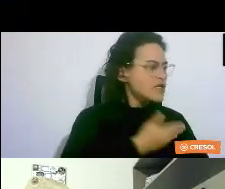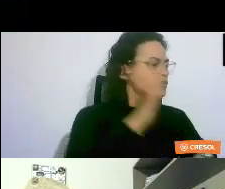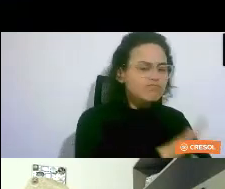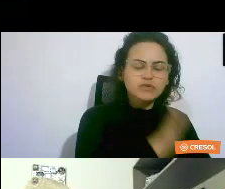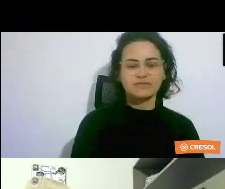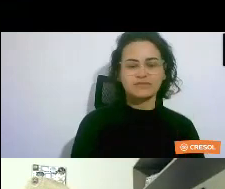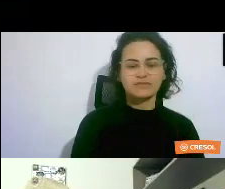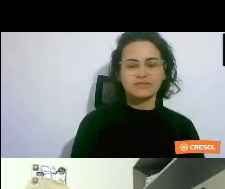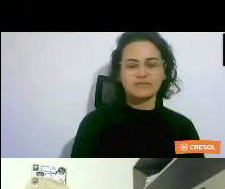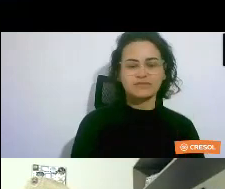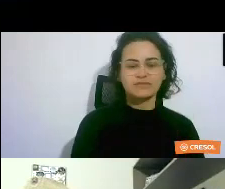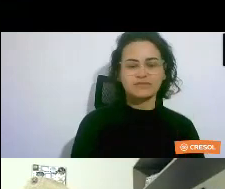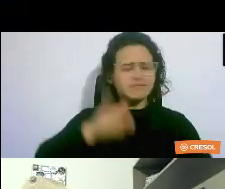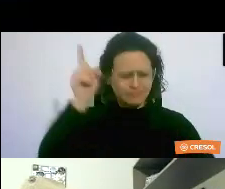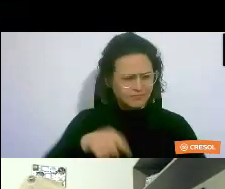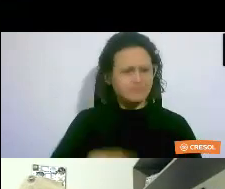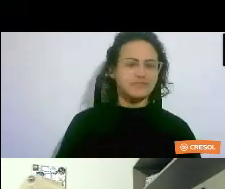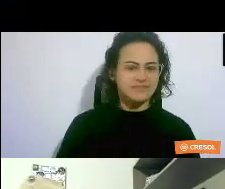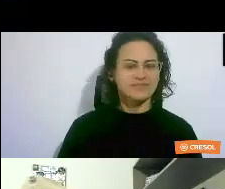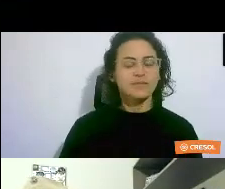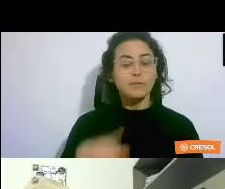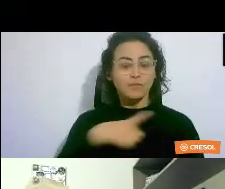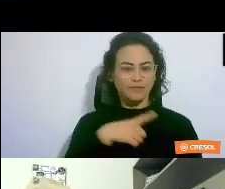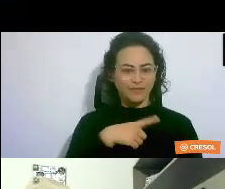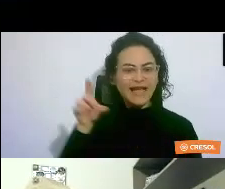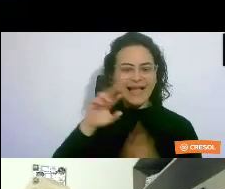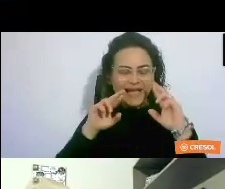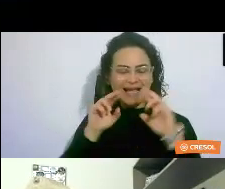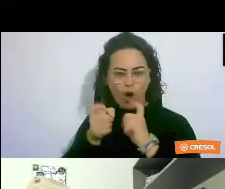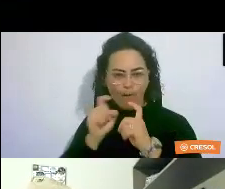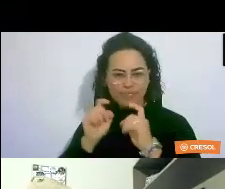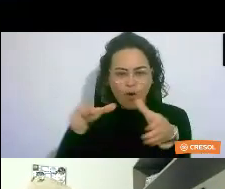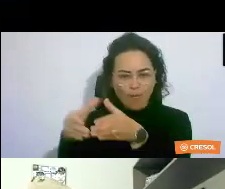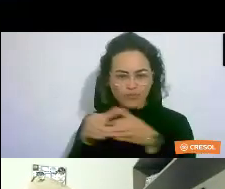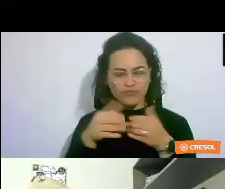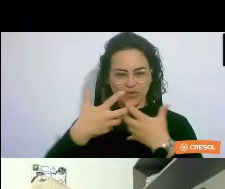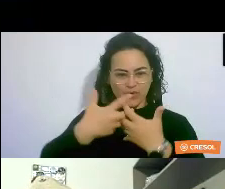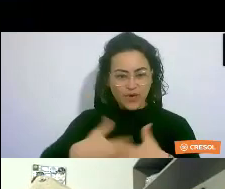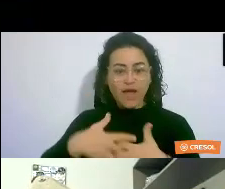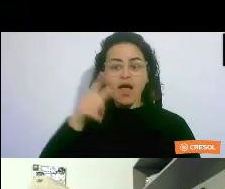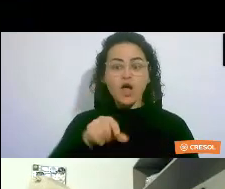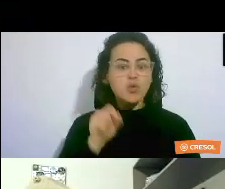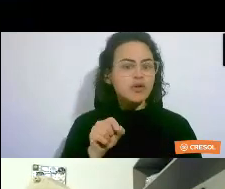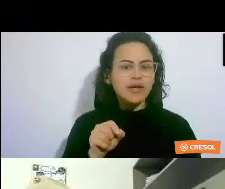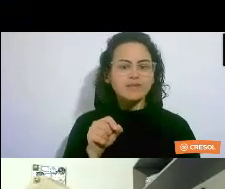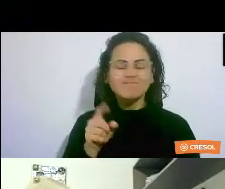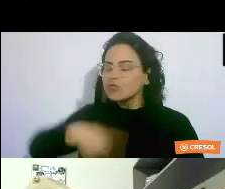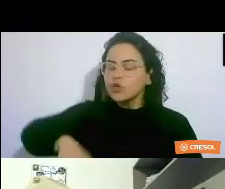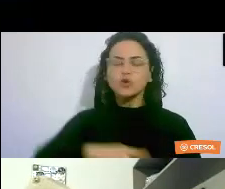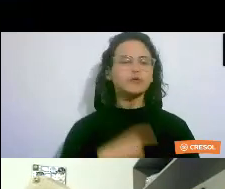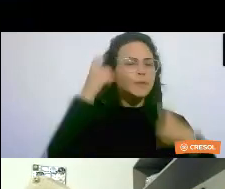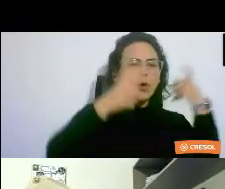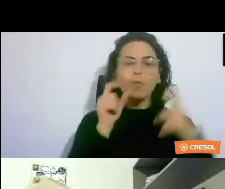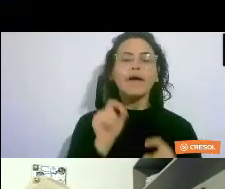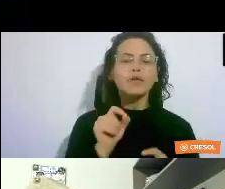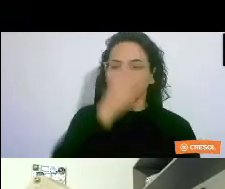gente sempre vê nas reuniões dos clubes a procura pelo auxílio ao próximo, são projetos, são programas,